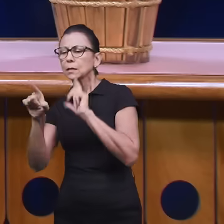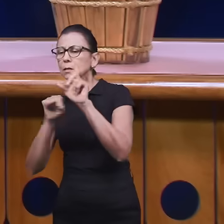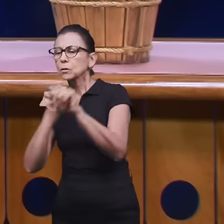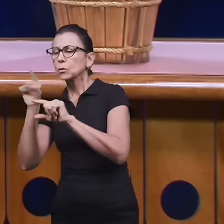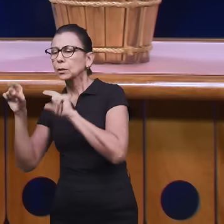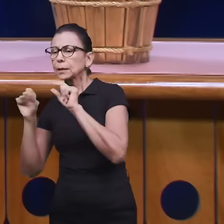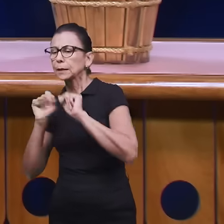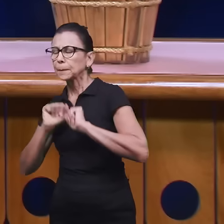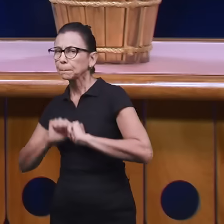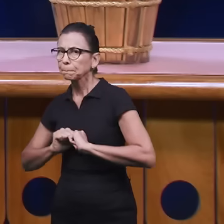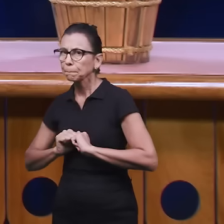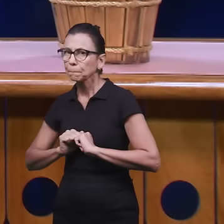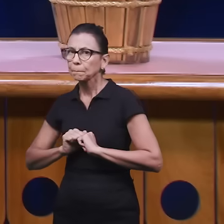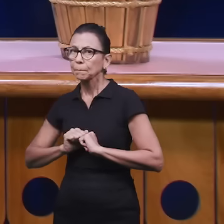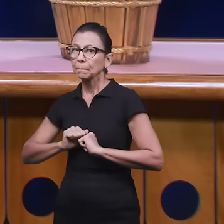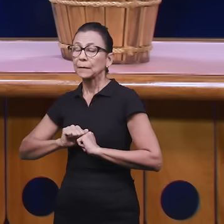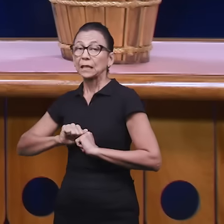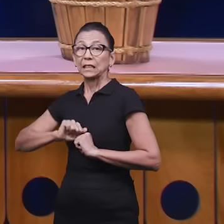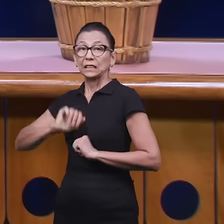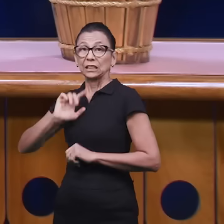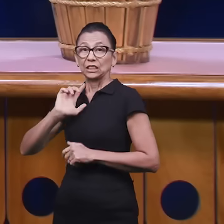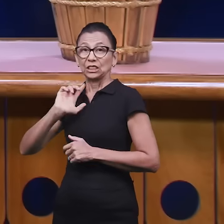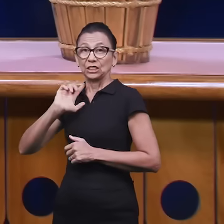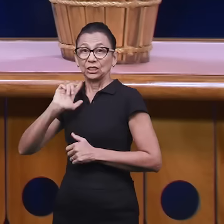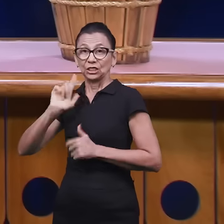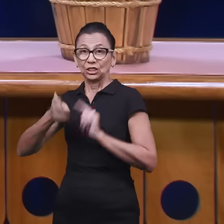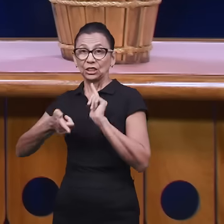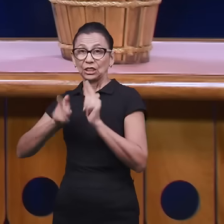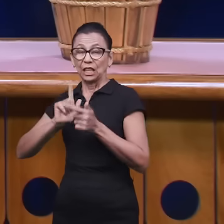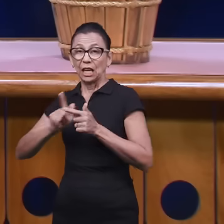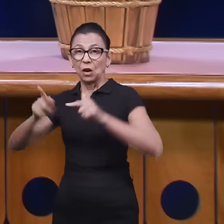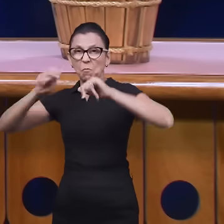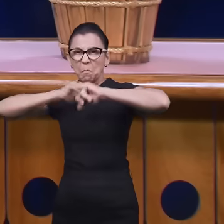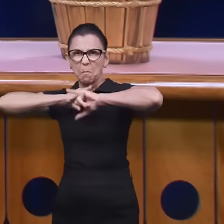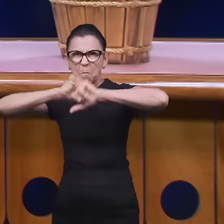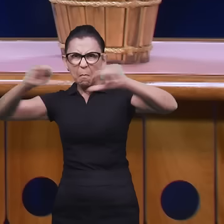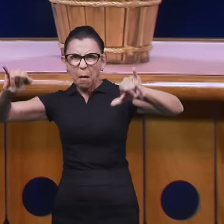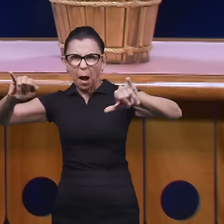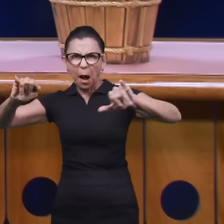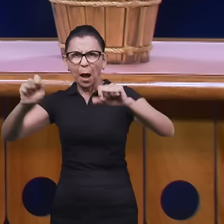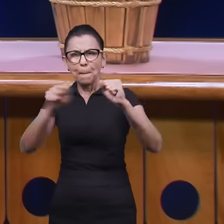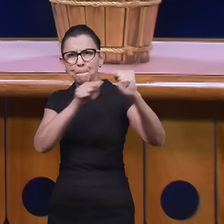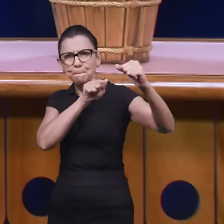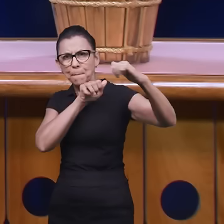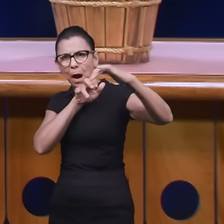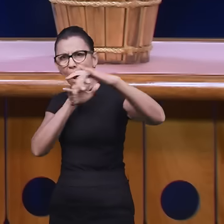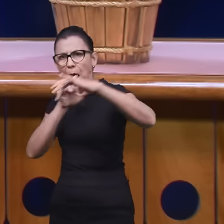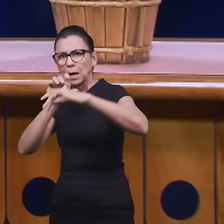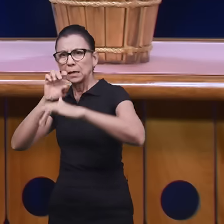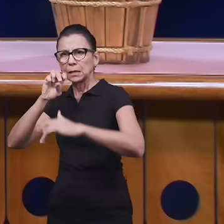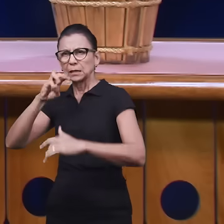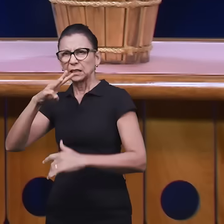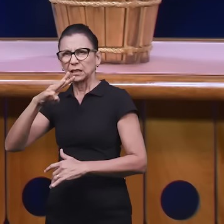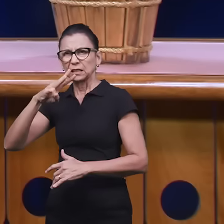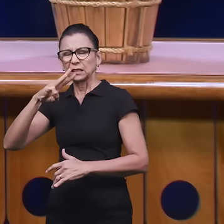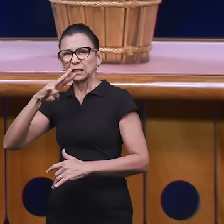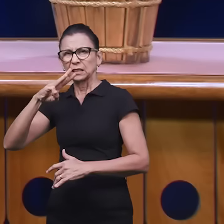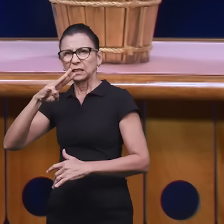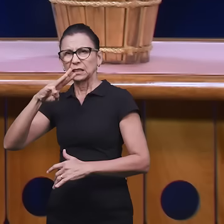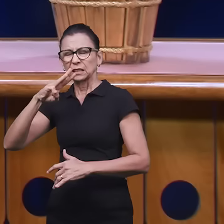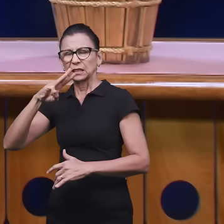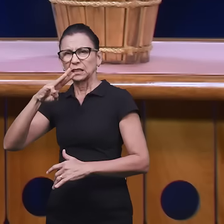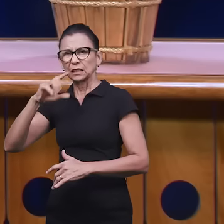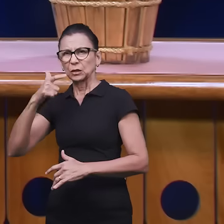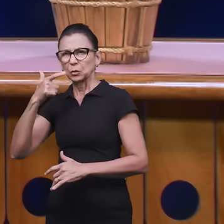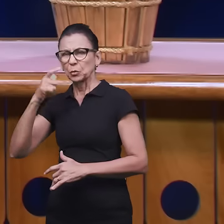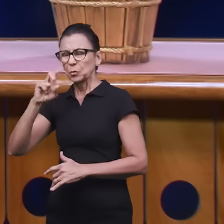uma convocação, vieram 32 mil homens. E o anjo disse a ele: tem muita